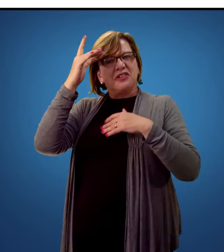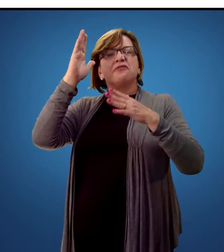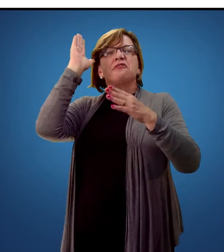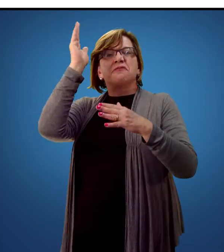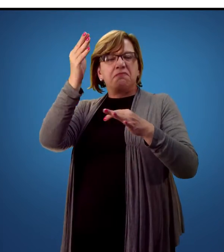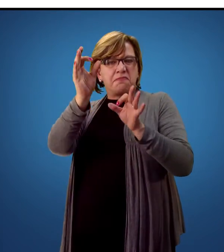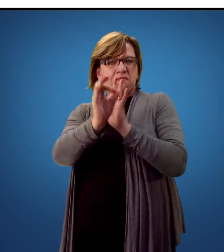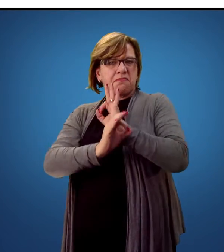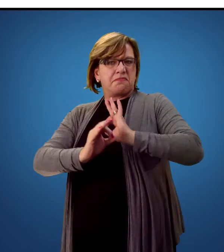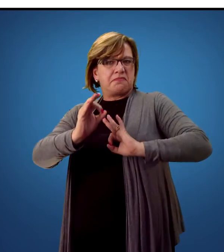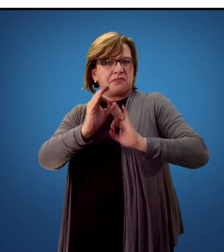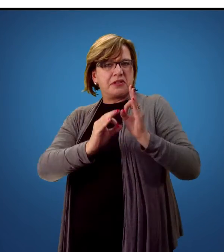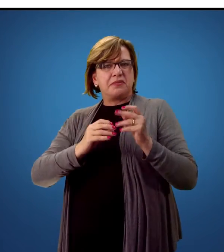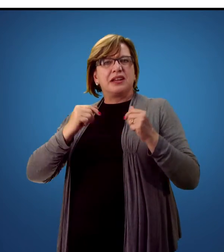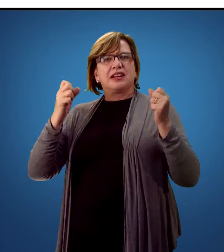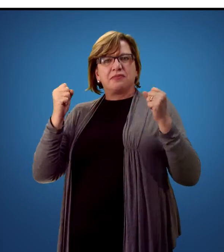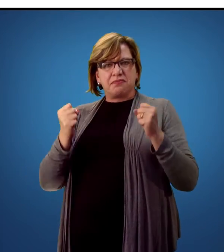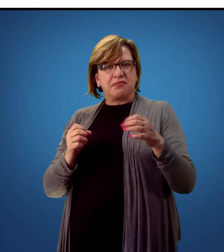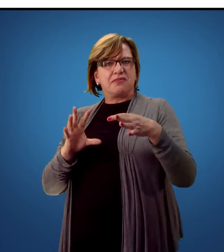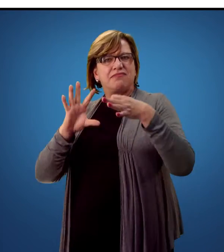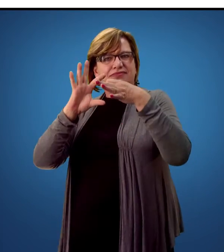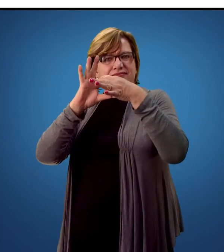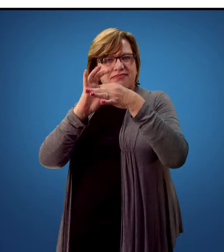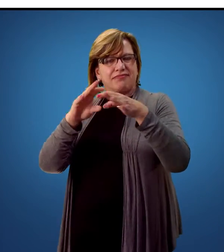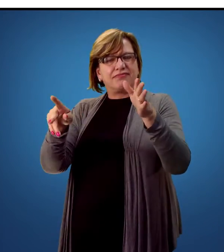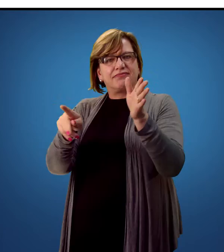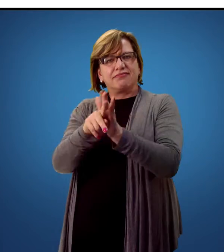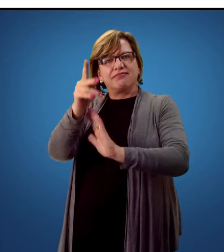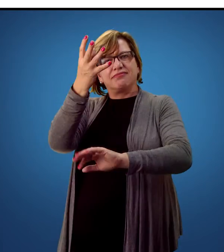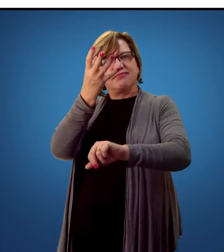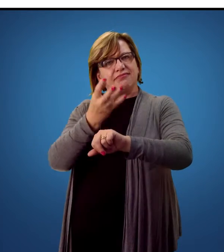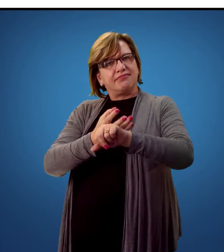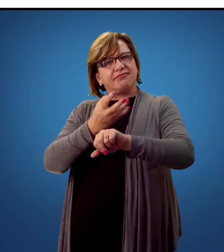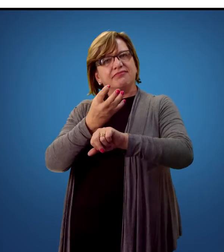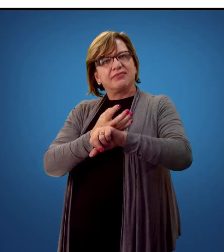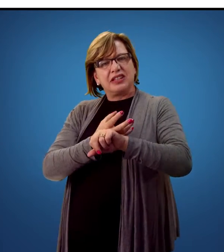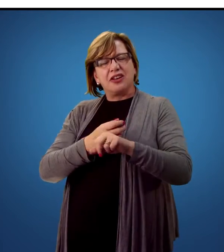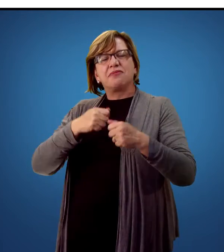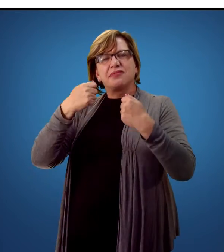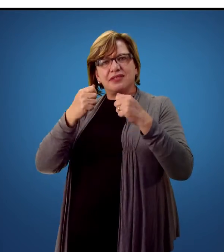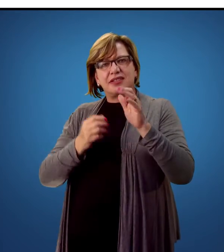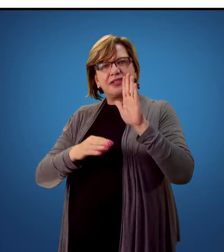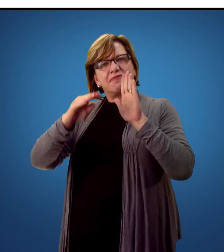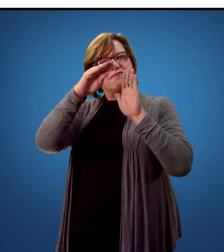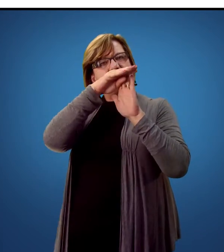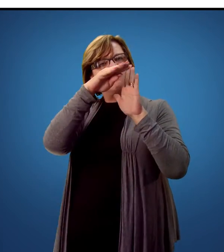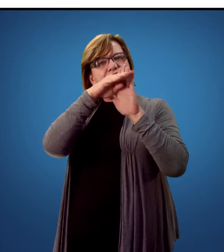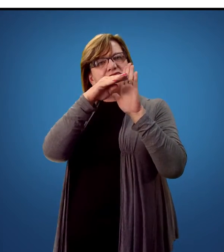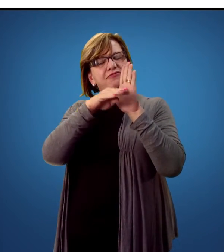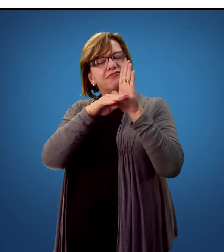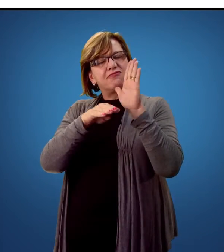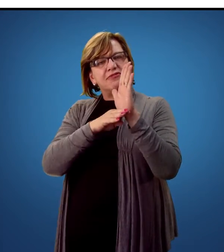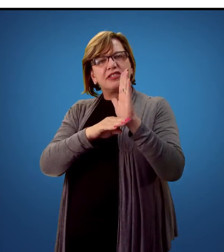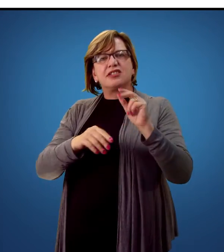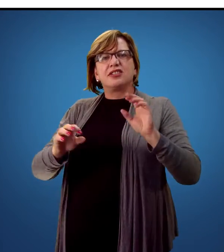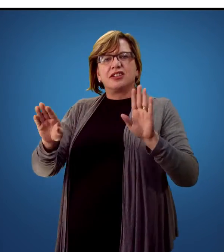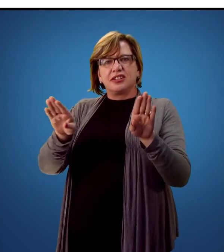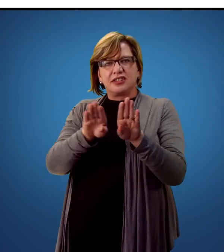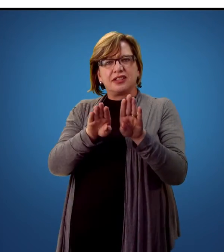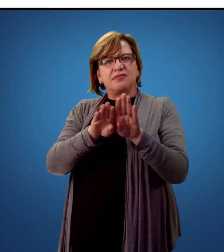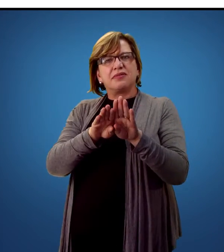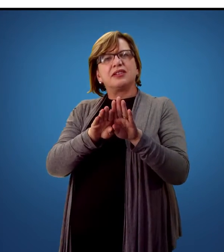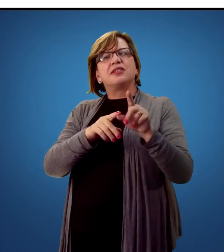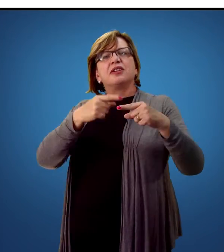preparado e aberta para promover isso eu acho que nós temos aí uma questão sim de planejamento e disposição porque a filosofia já é